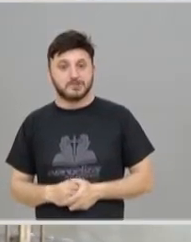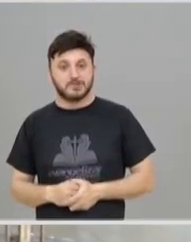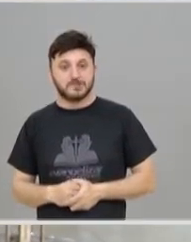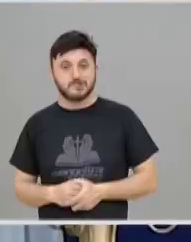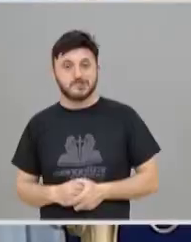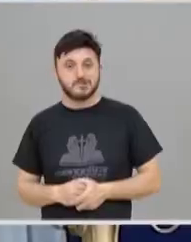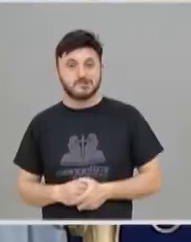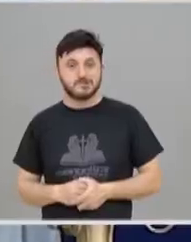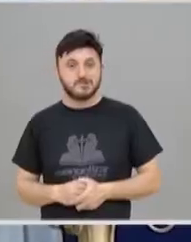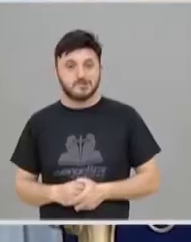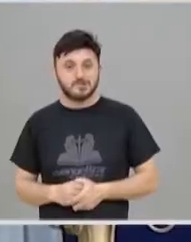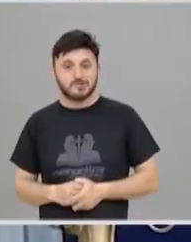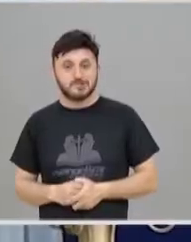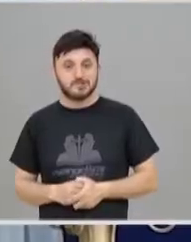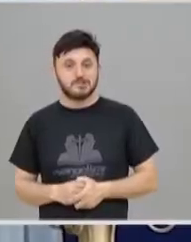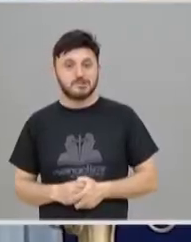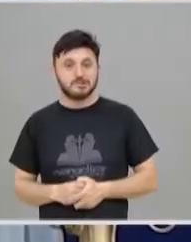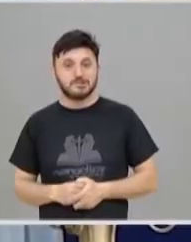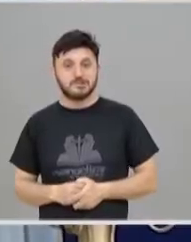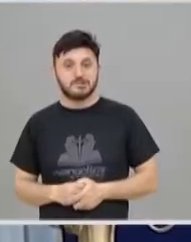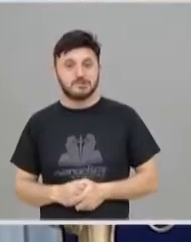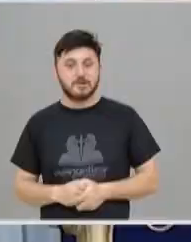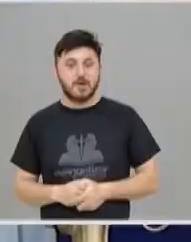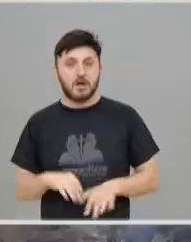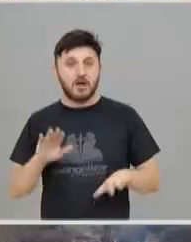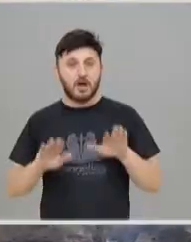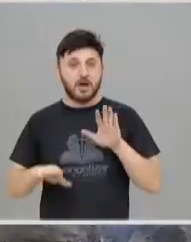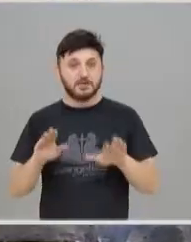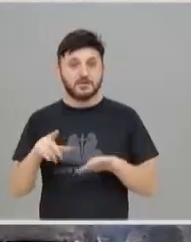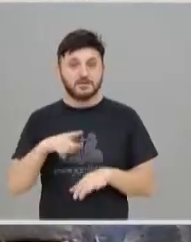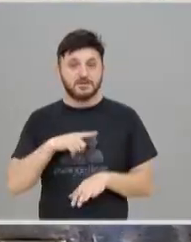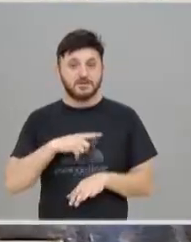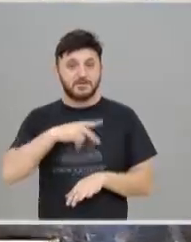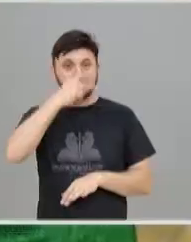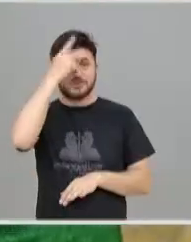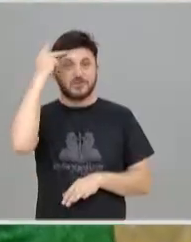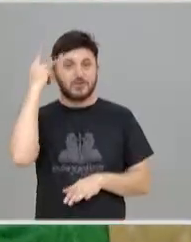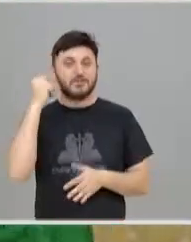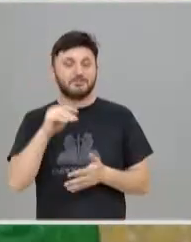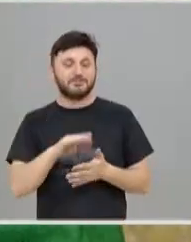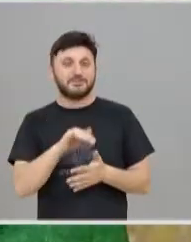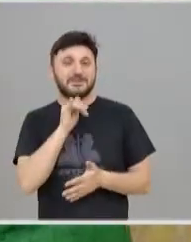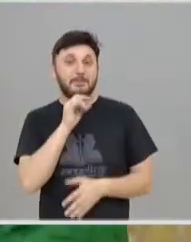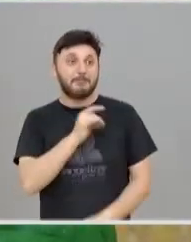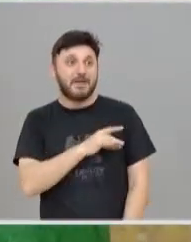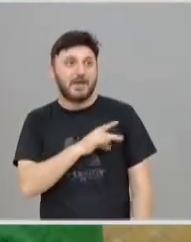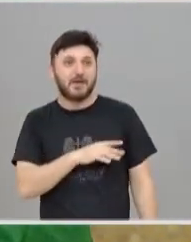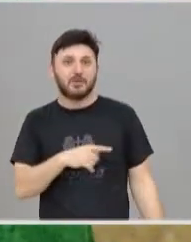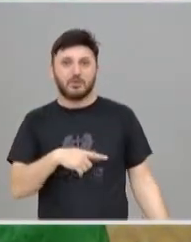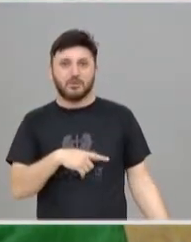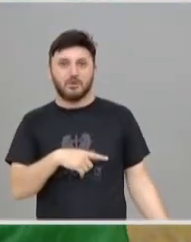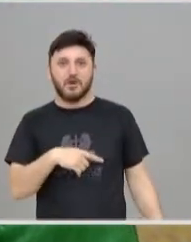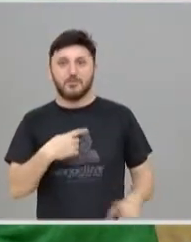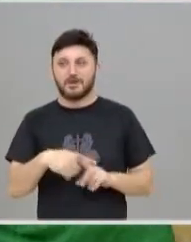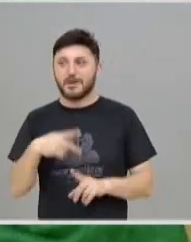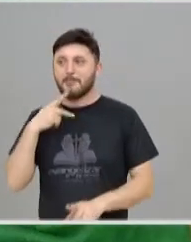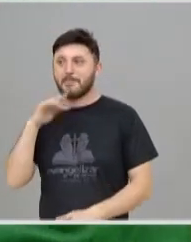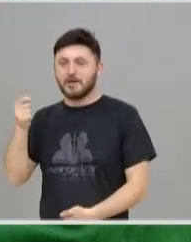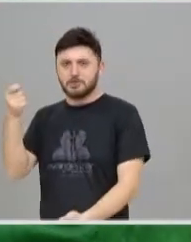ele foge. É ou não é assim? Olha os ratos de laboratório, eles são condicionados